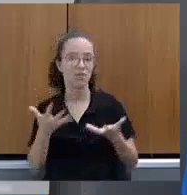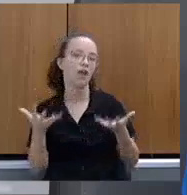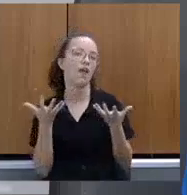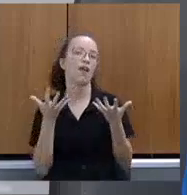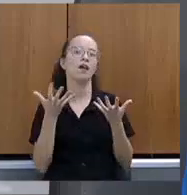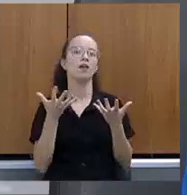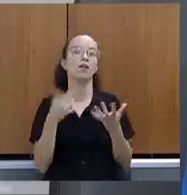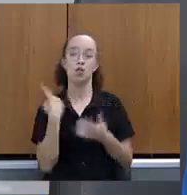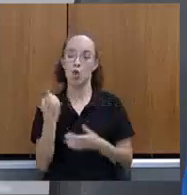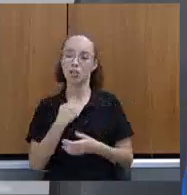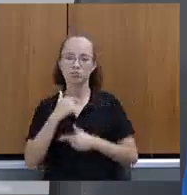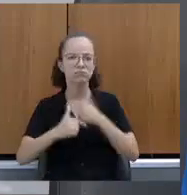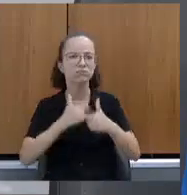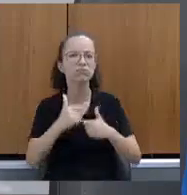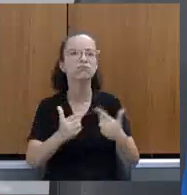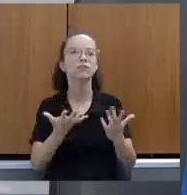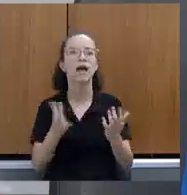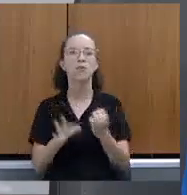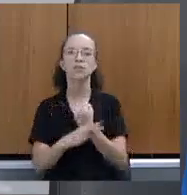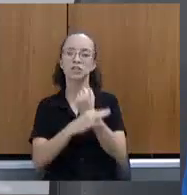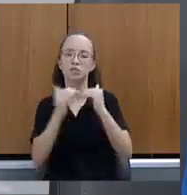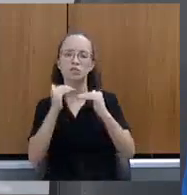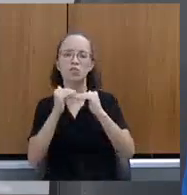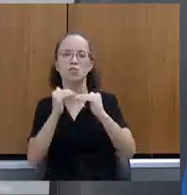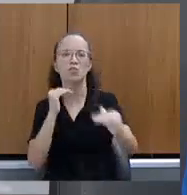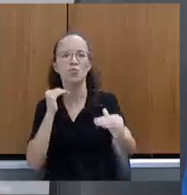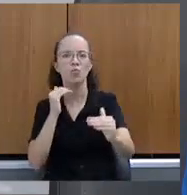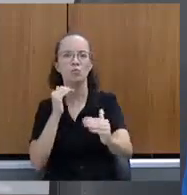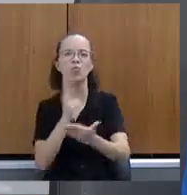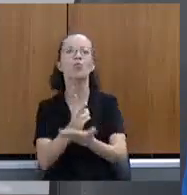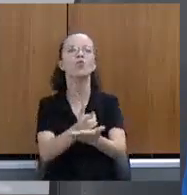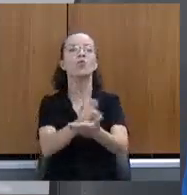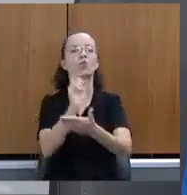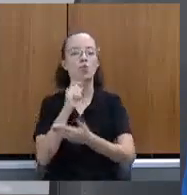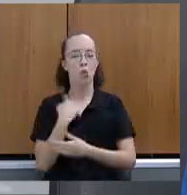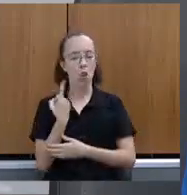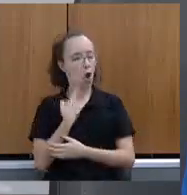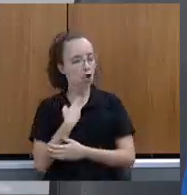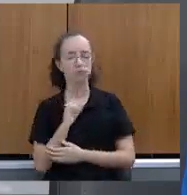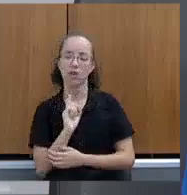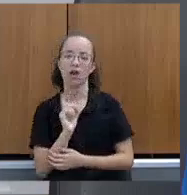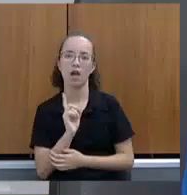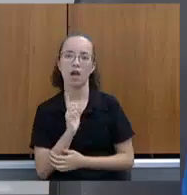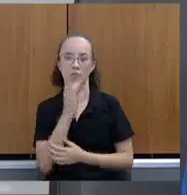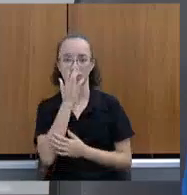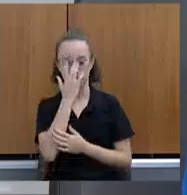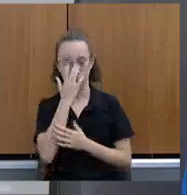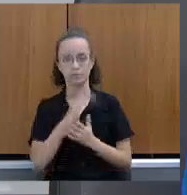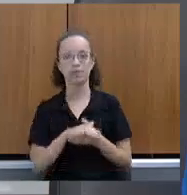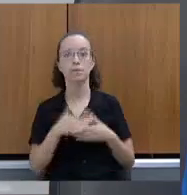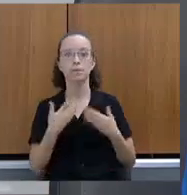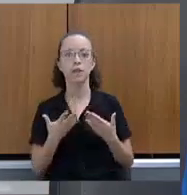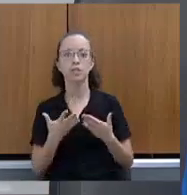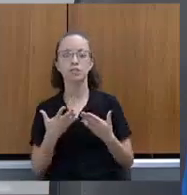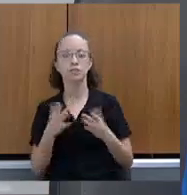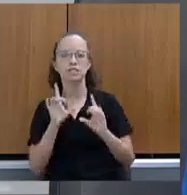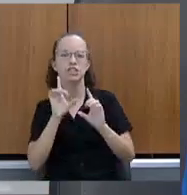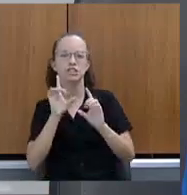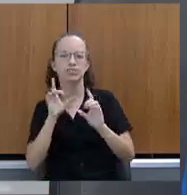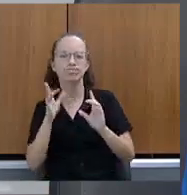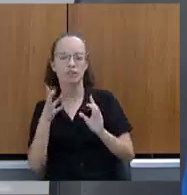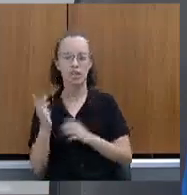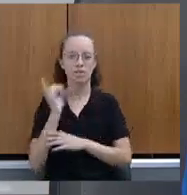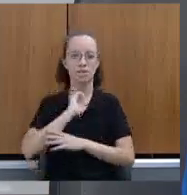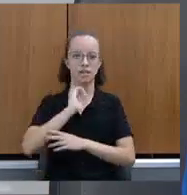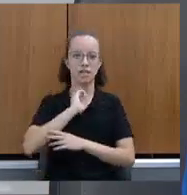parte nós estamos fazendo a proteção definitiva quem faz não somos nós então essa dinâmica que Minas Gerais